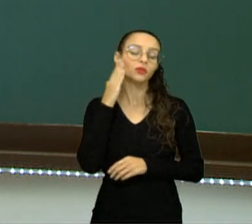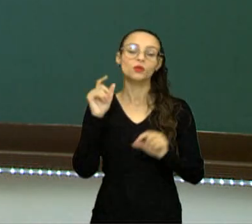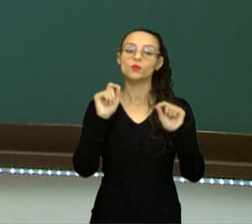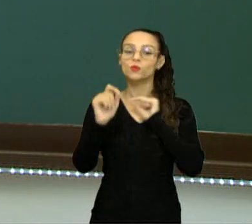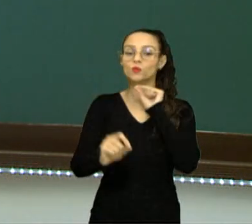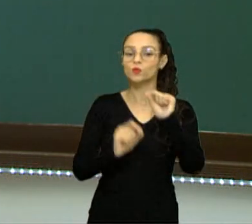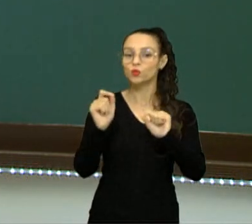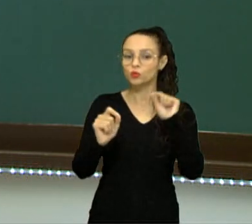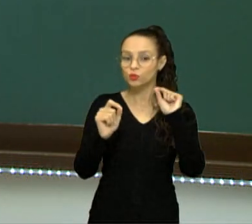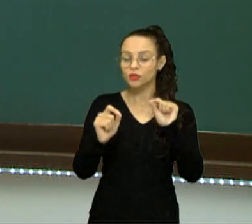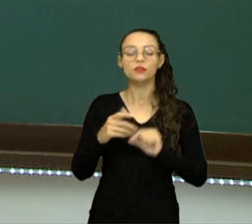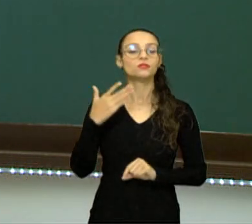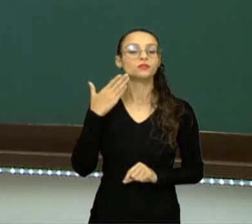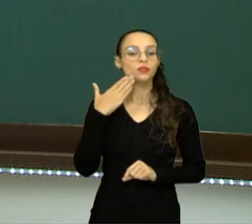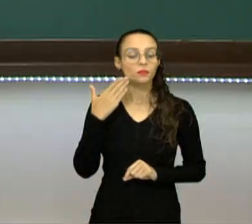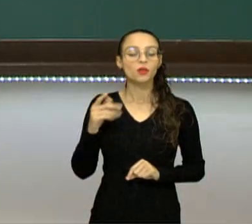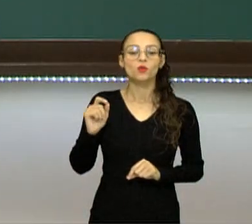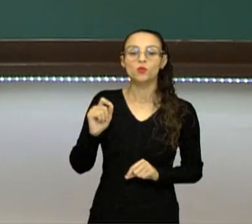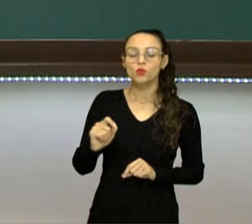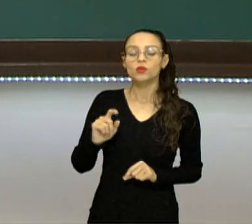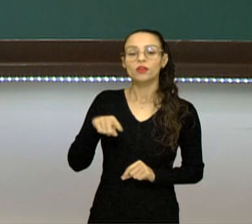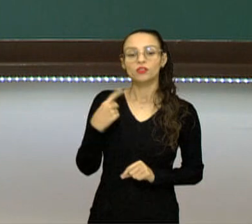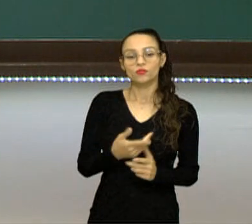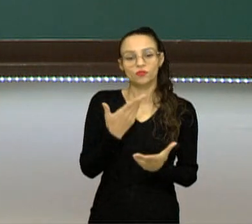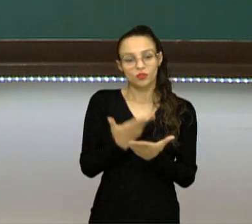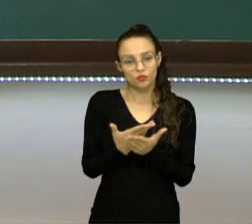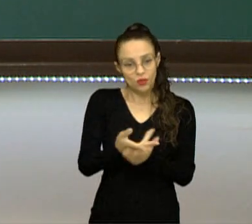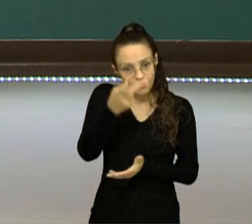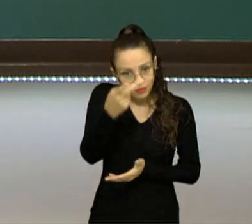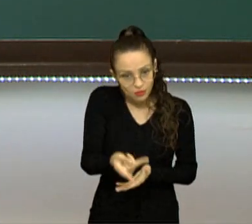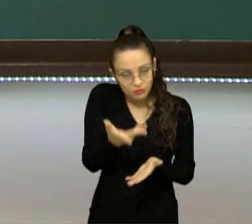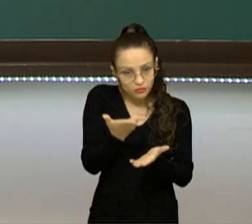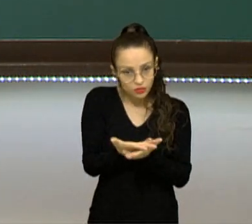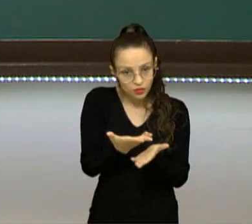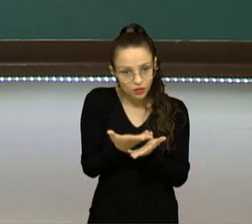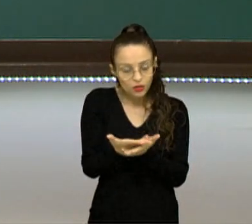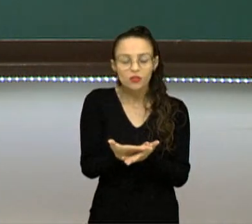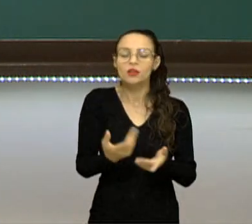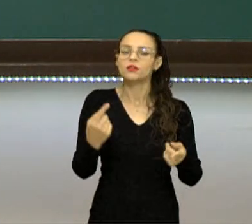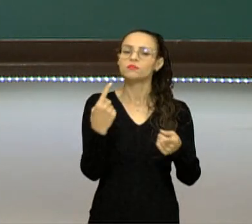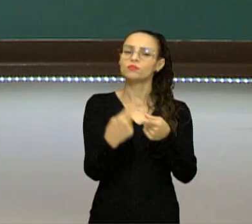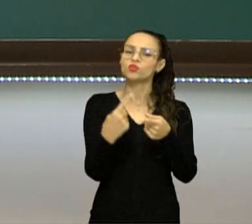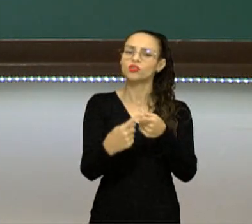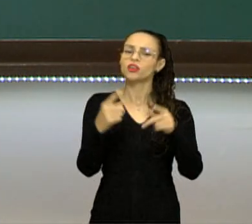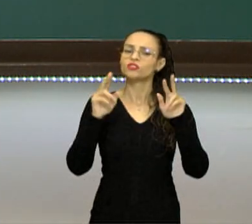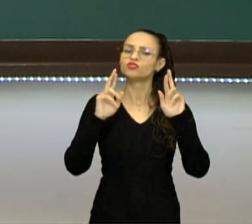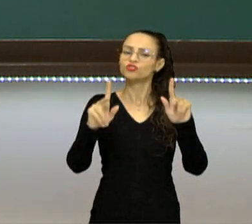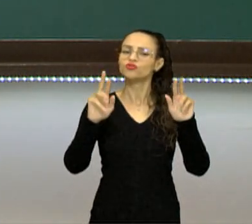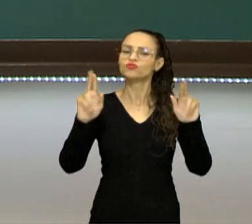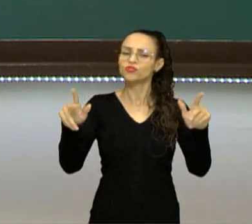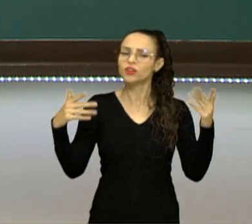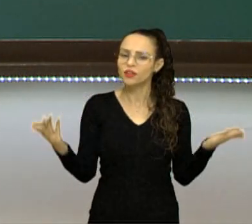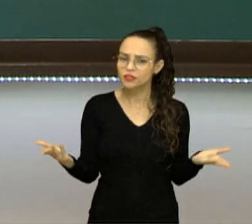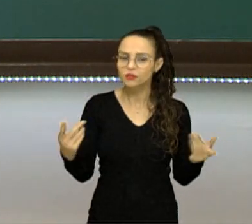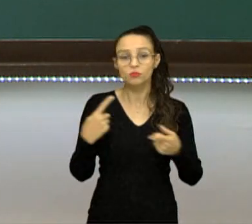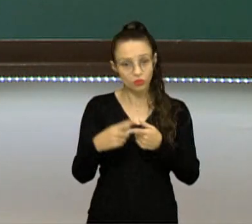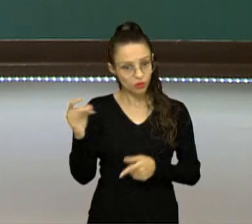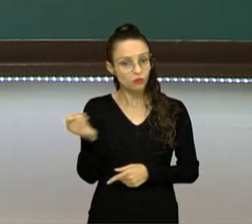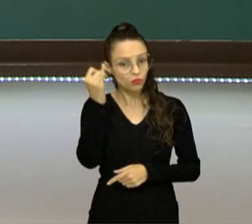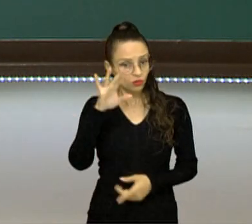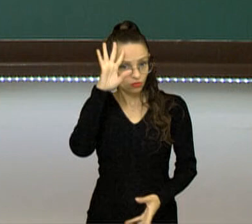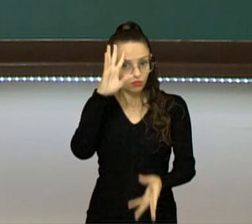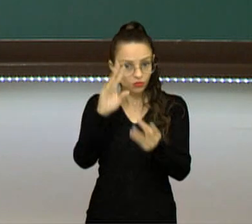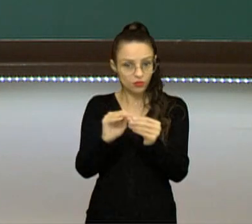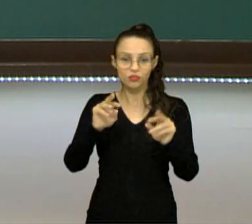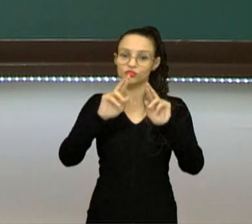ideia da noção e o que vamos estudar nesta aula, inclusive, por que essas diferenças e por que é tão importante